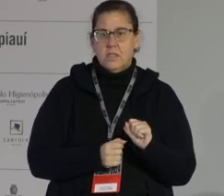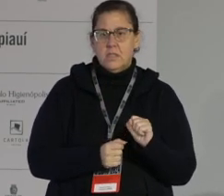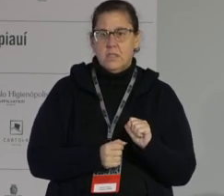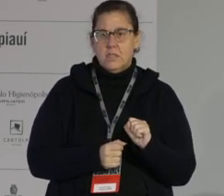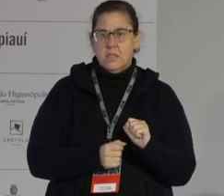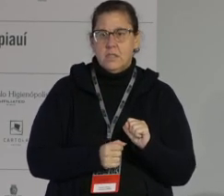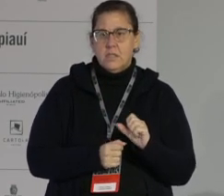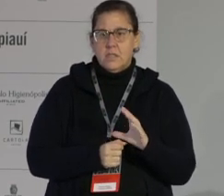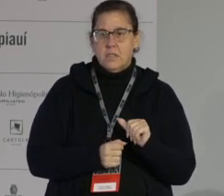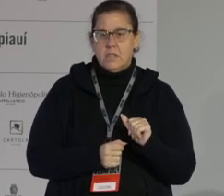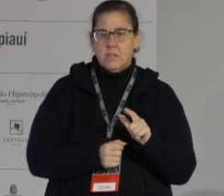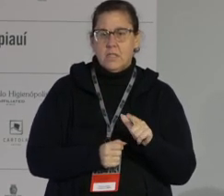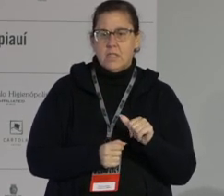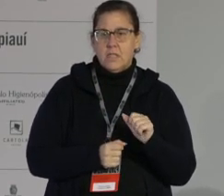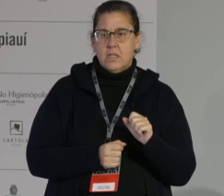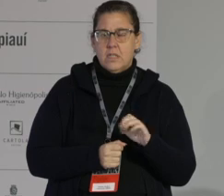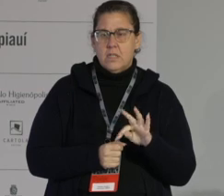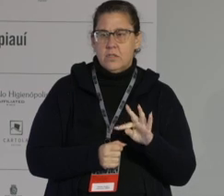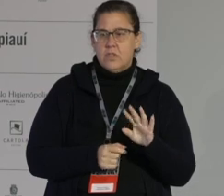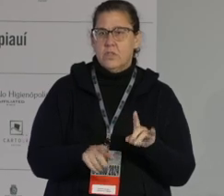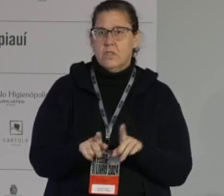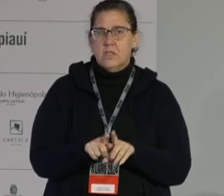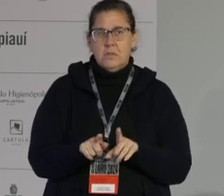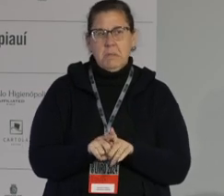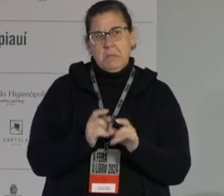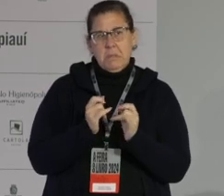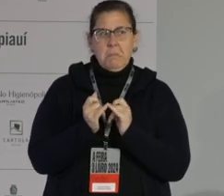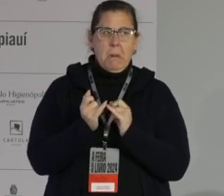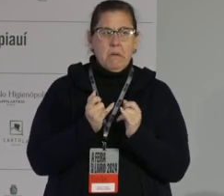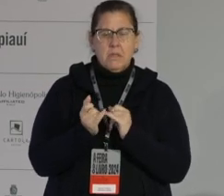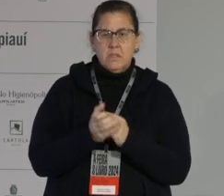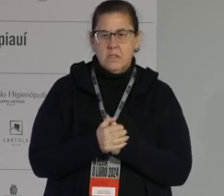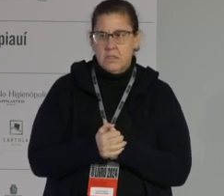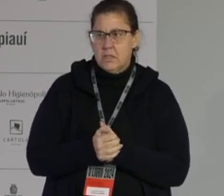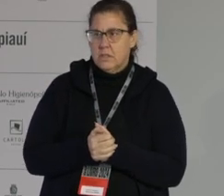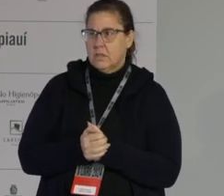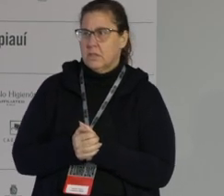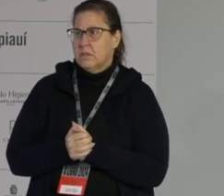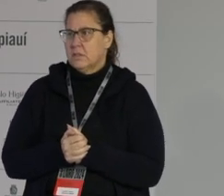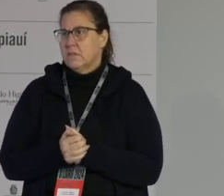enfim, alguma intenção parecida?